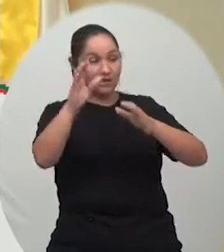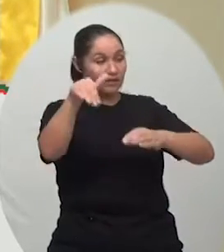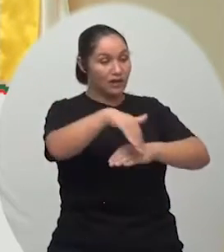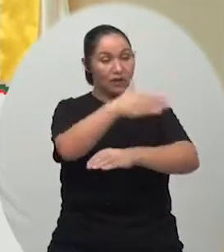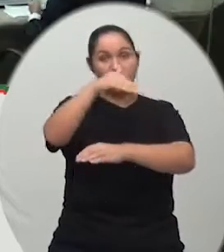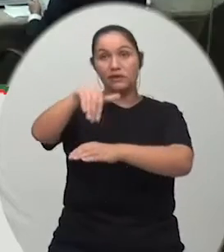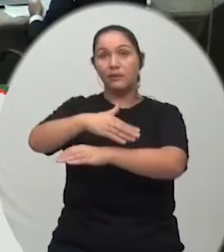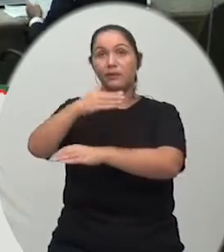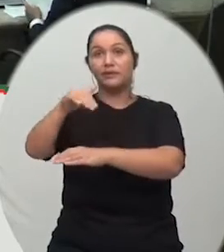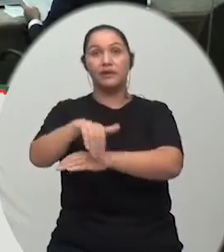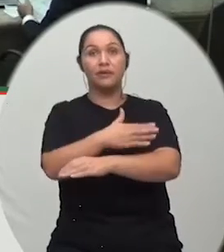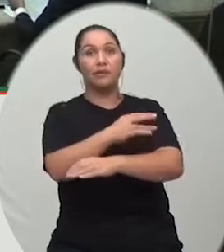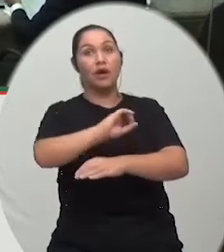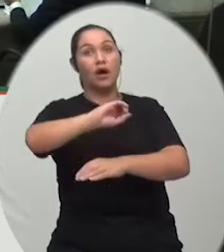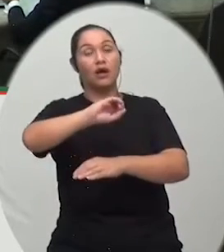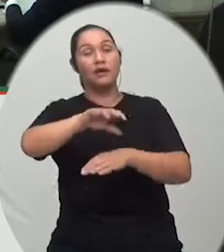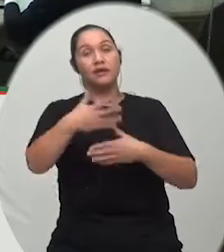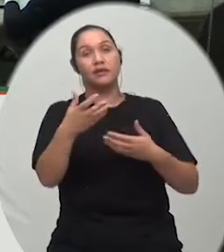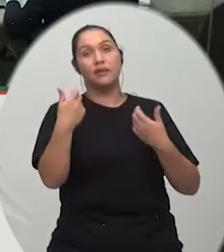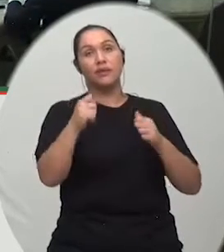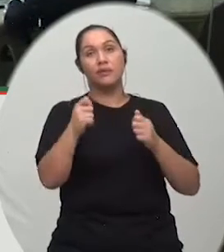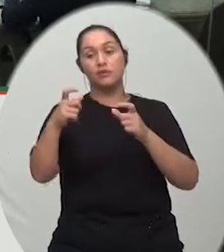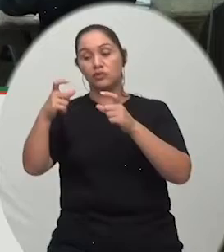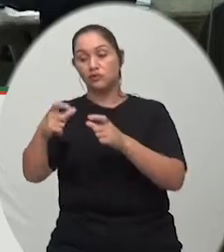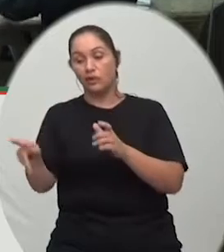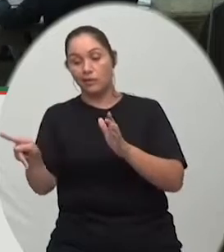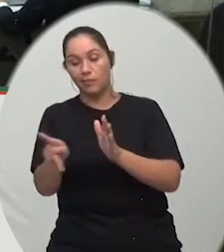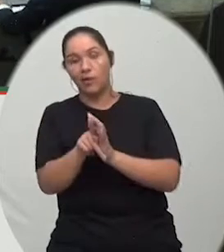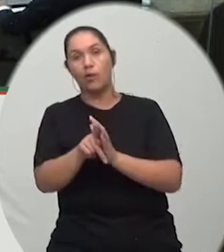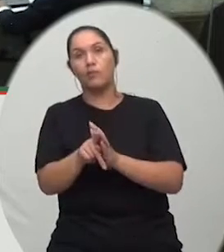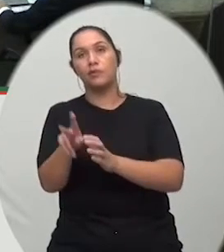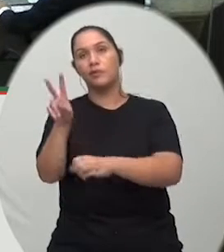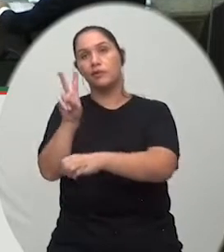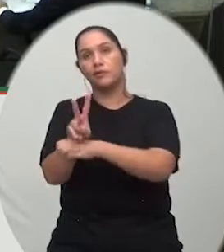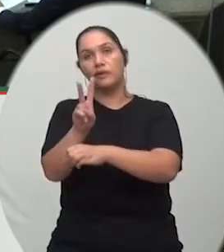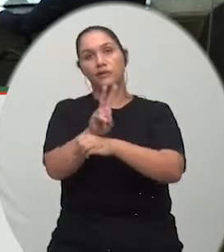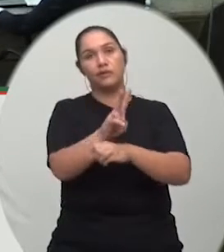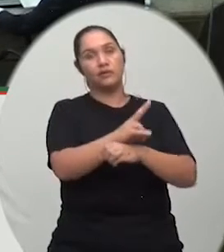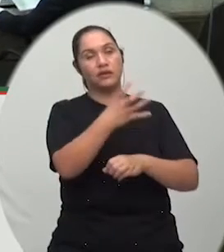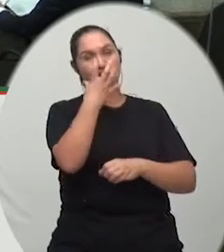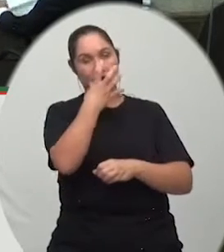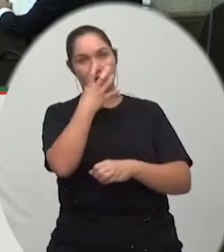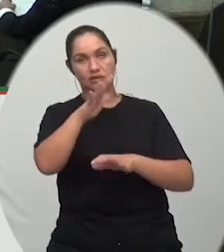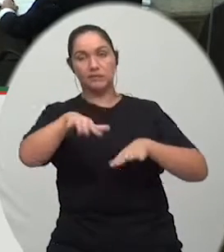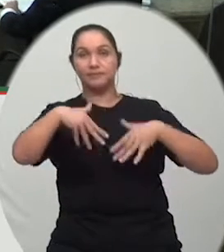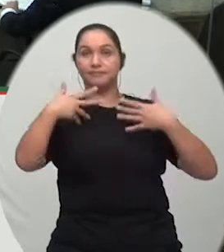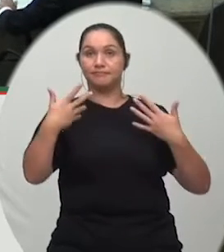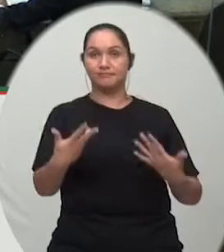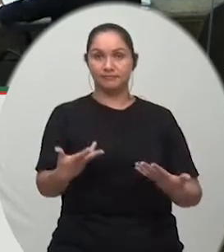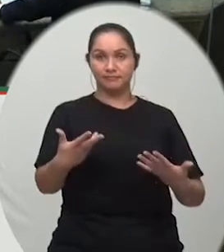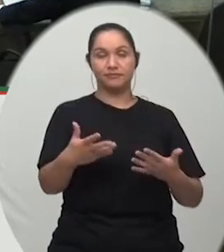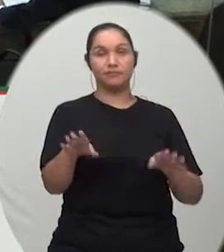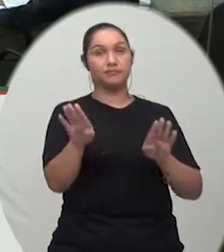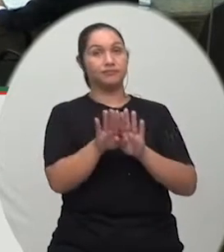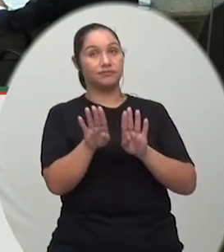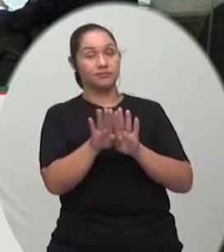menos dar um cuidado especial a esses cães e também